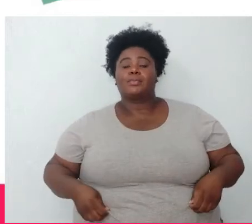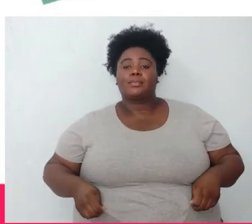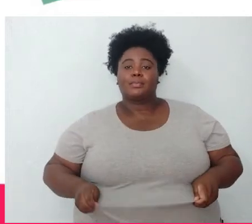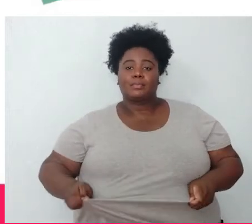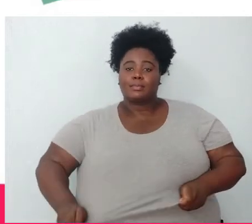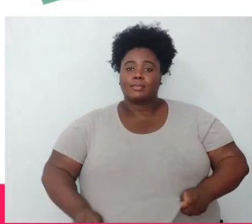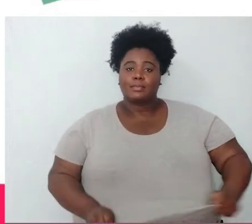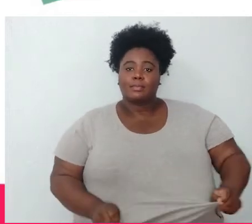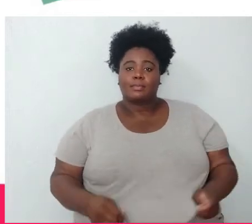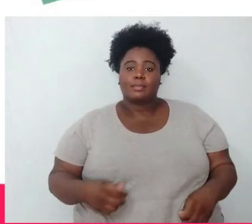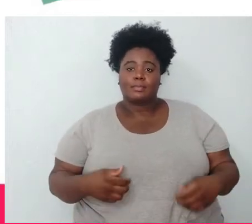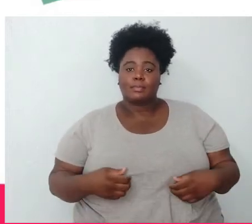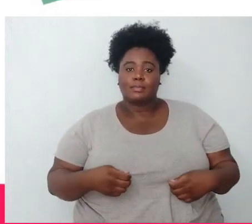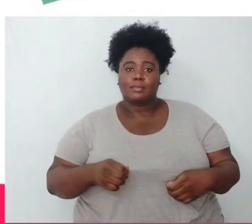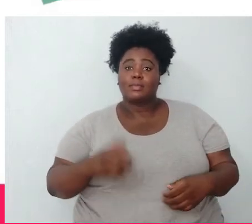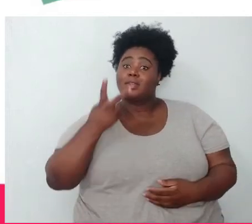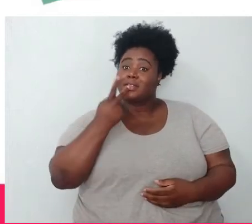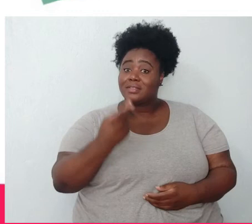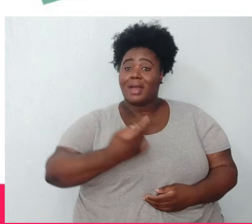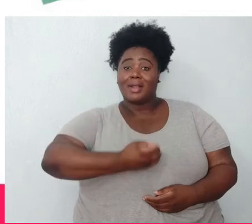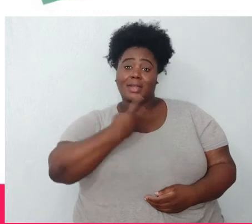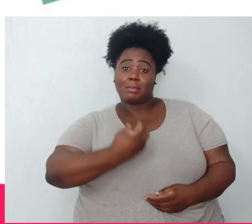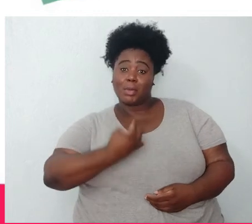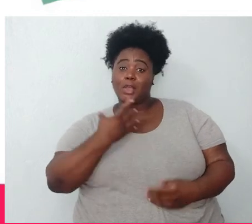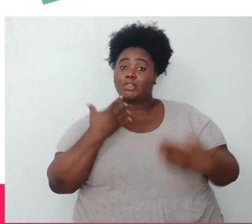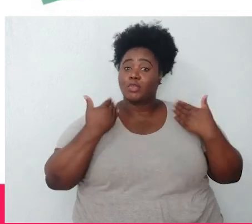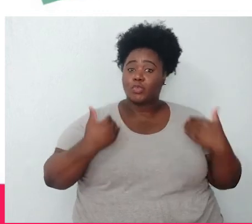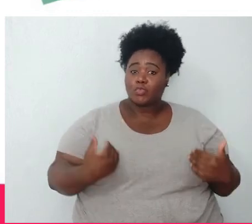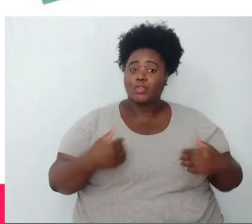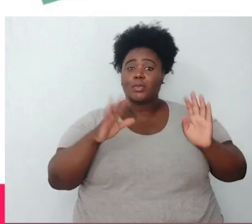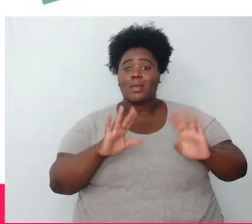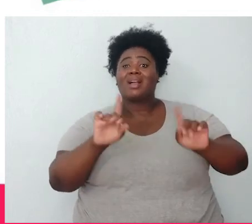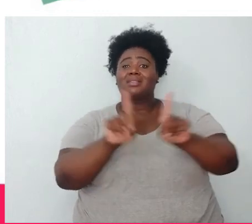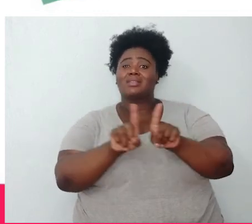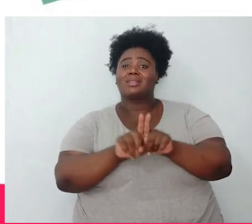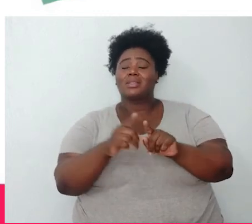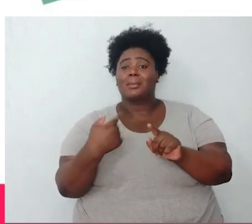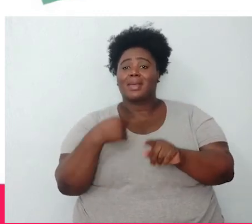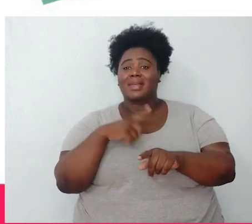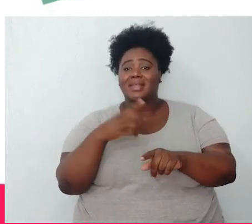atualmente e traz essa poética do vestir, né, mas também